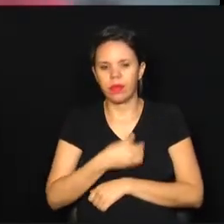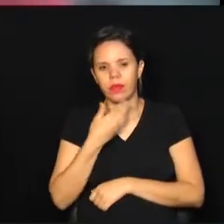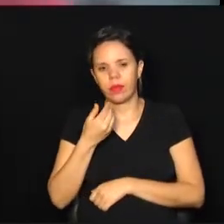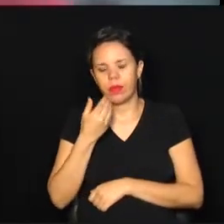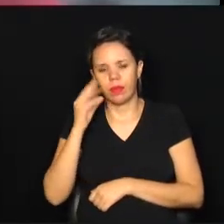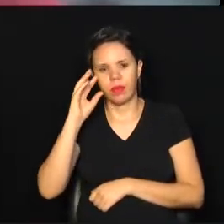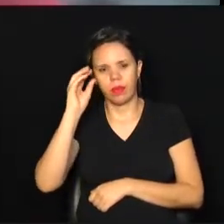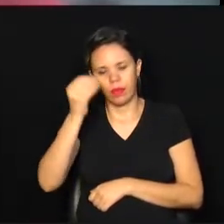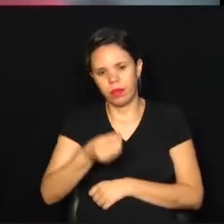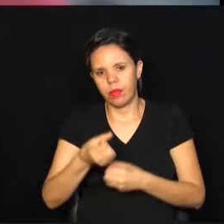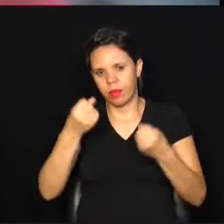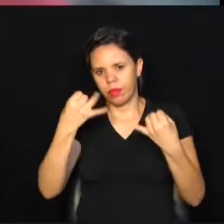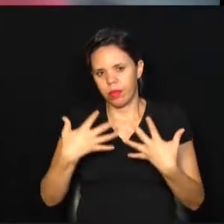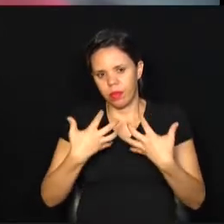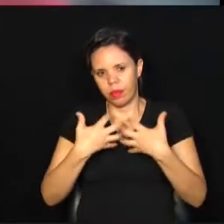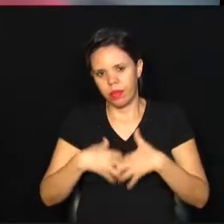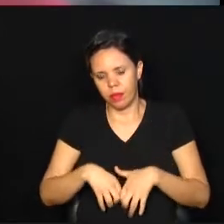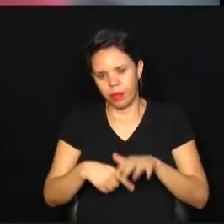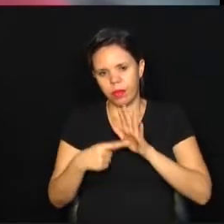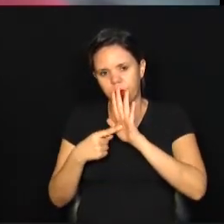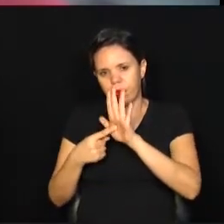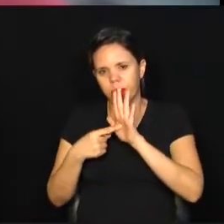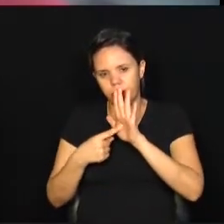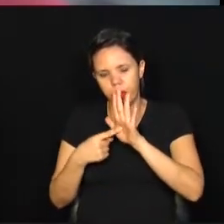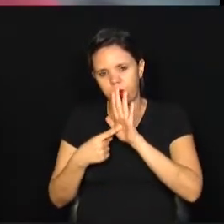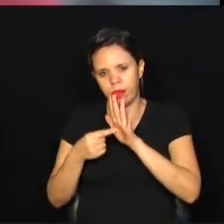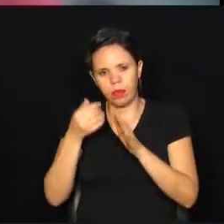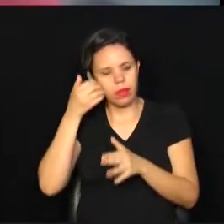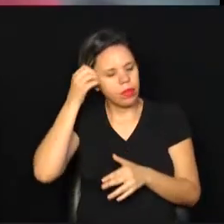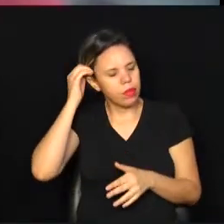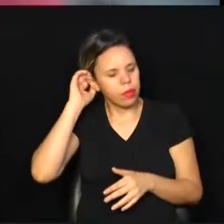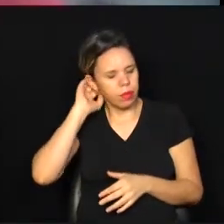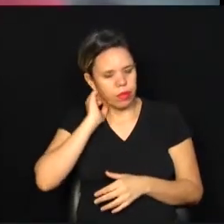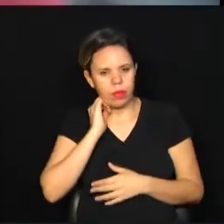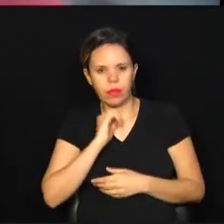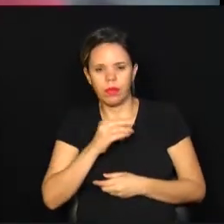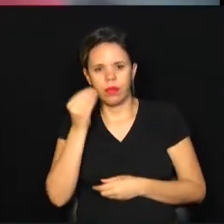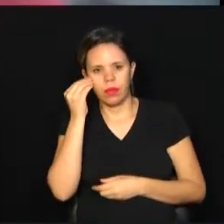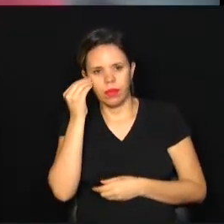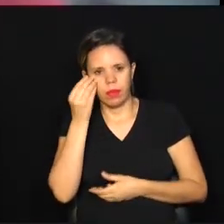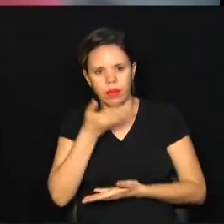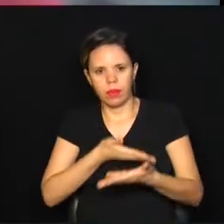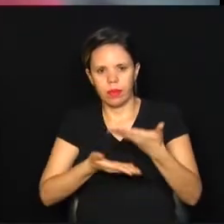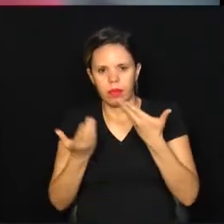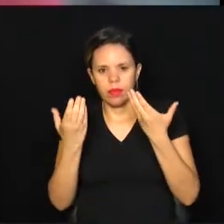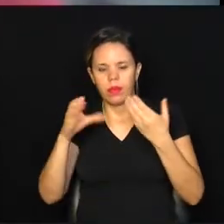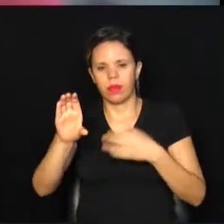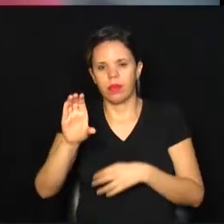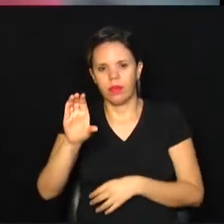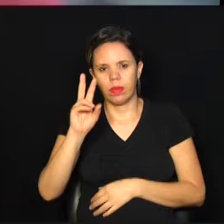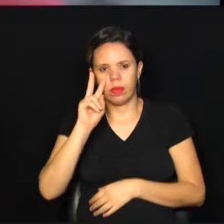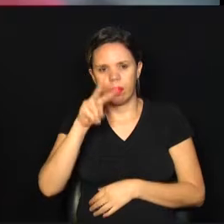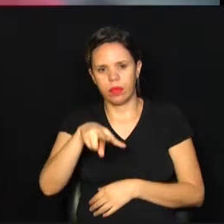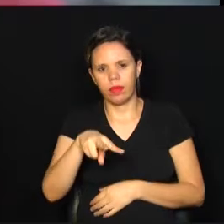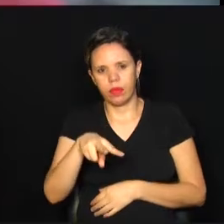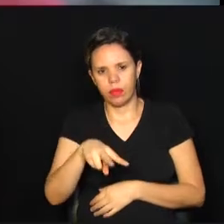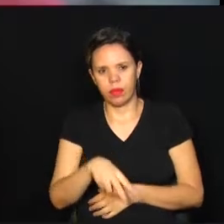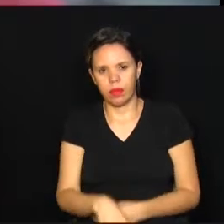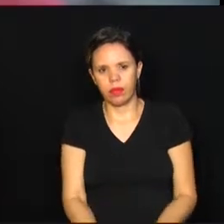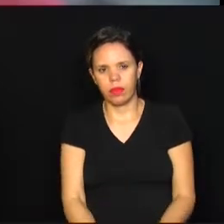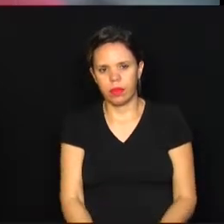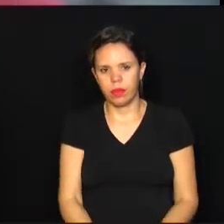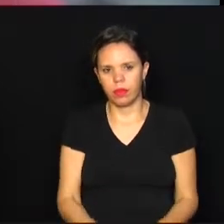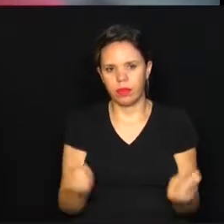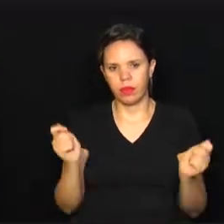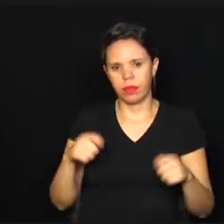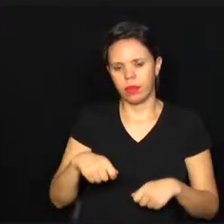entender as questões quando a gente vai mostrando as questões no mapa. Então, eu vou tentar compartilhar aqui, vocês me falem se vai